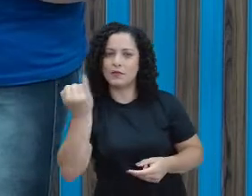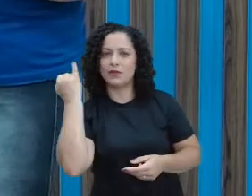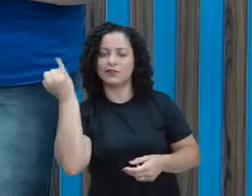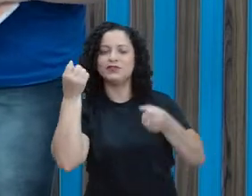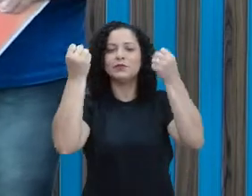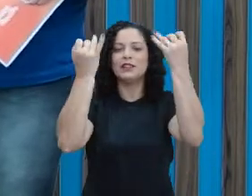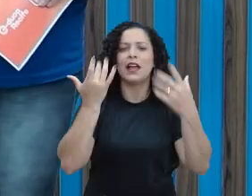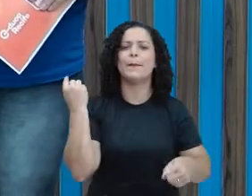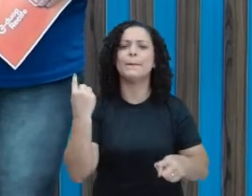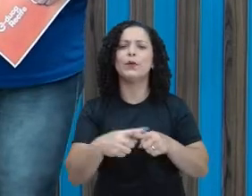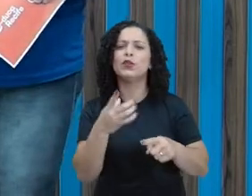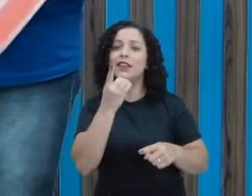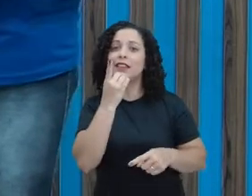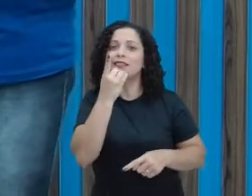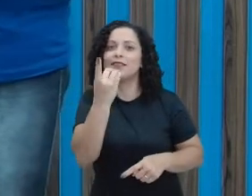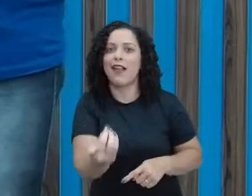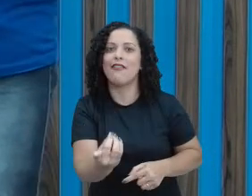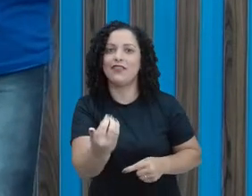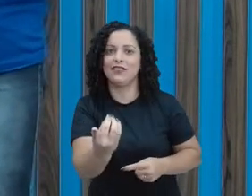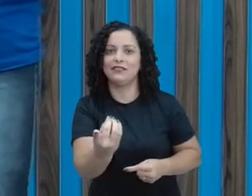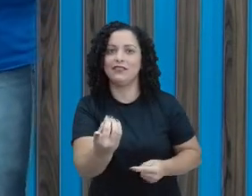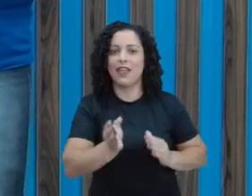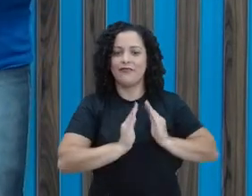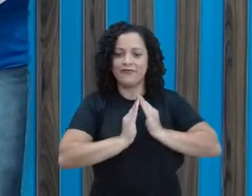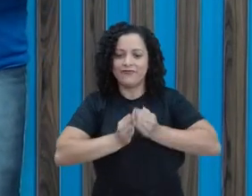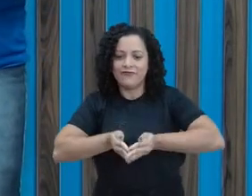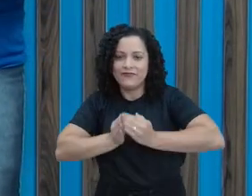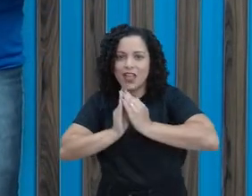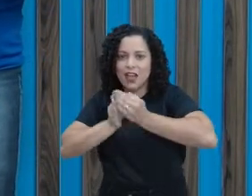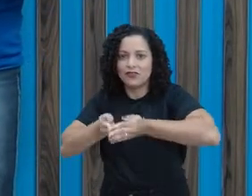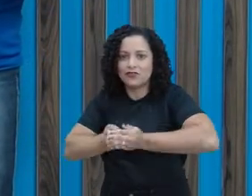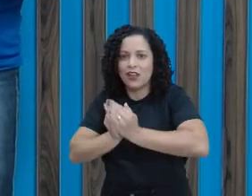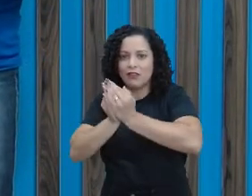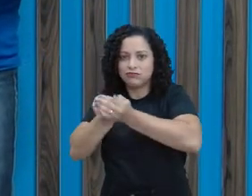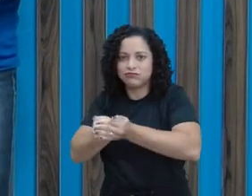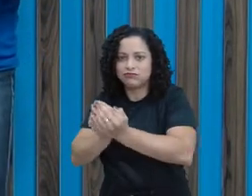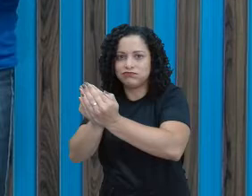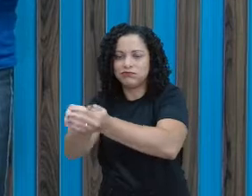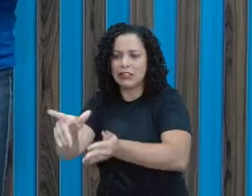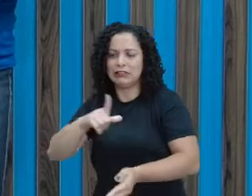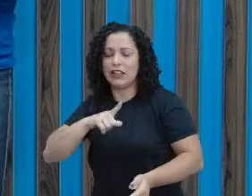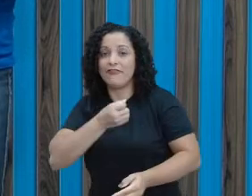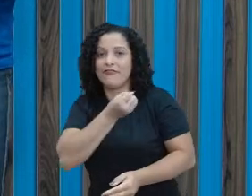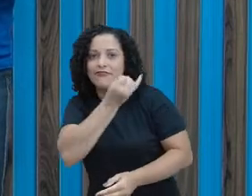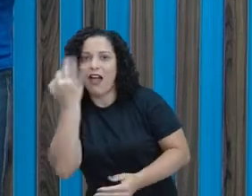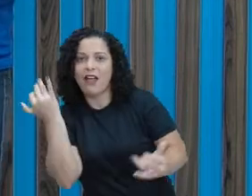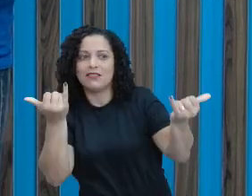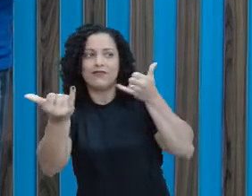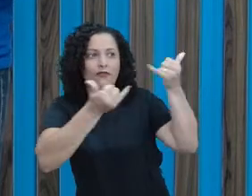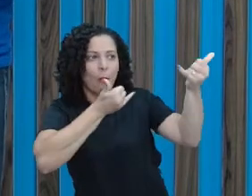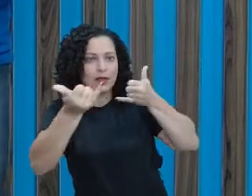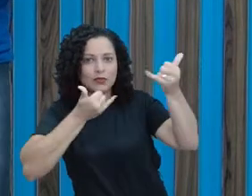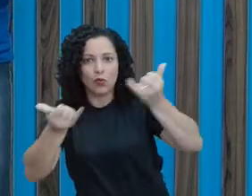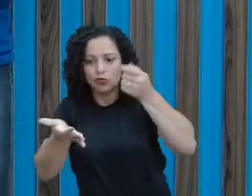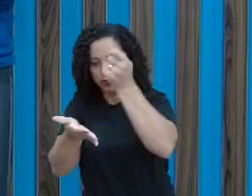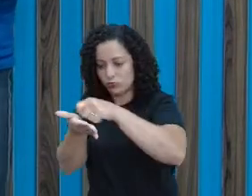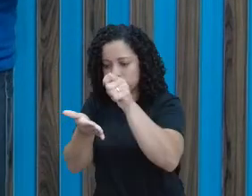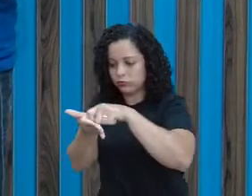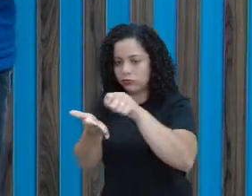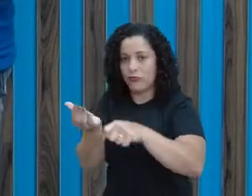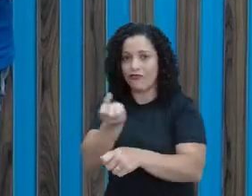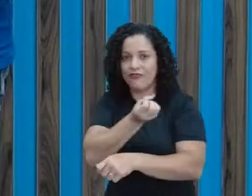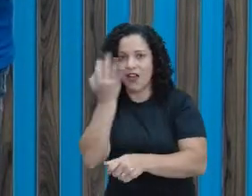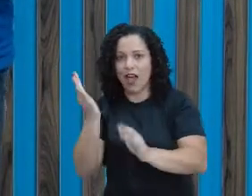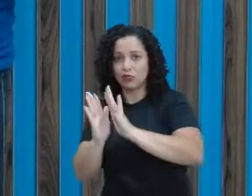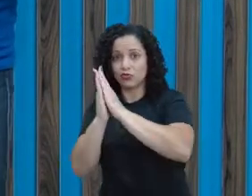escolhido para fazer essa viagem e trazer tantas informações. Livros e livros foram escritos a partir